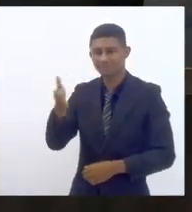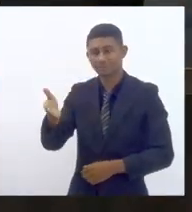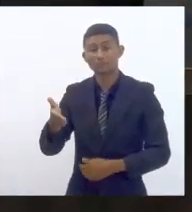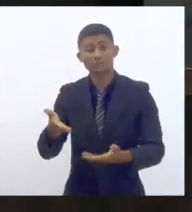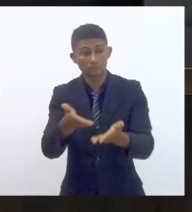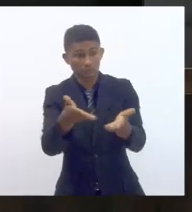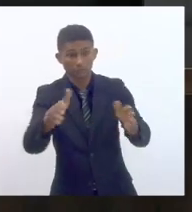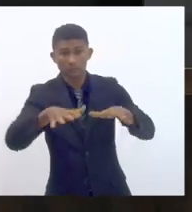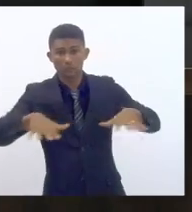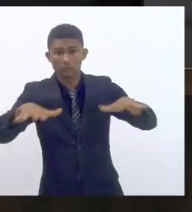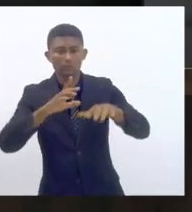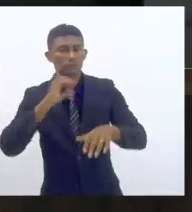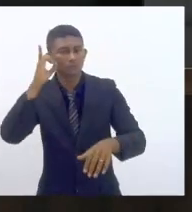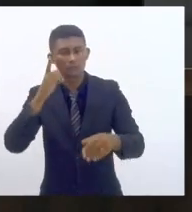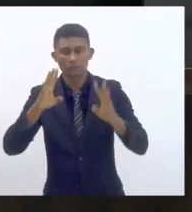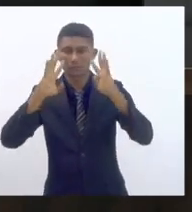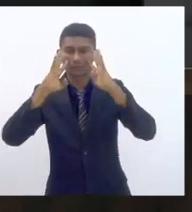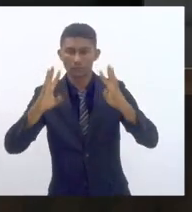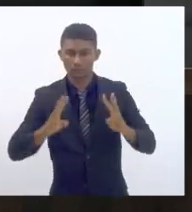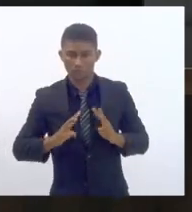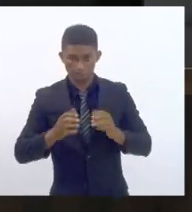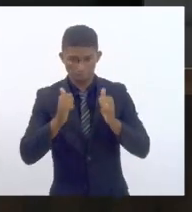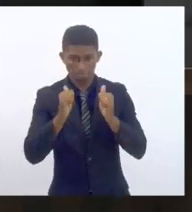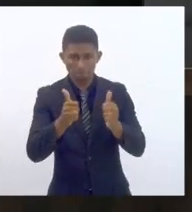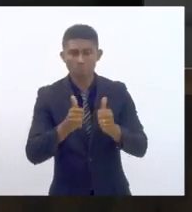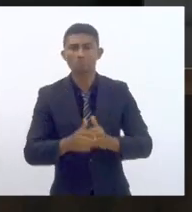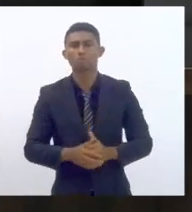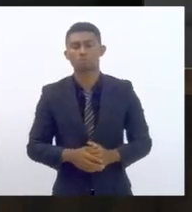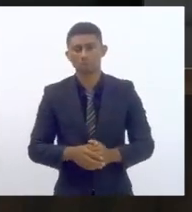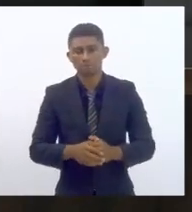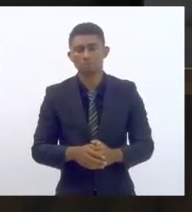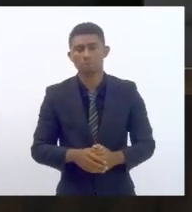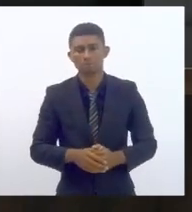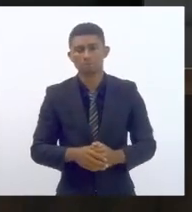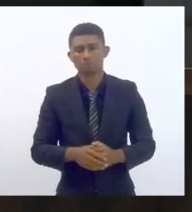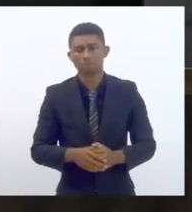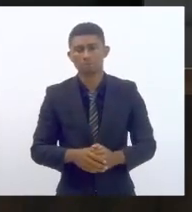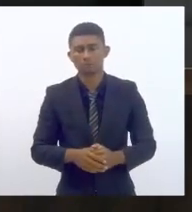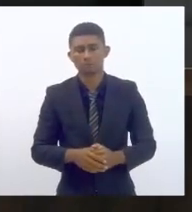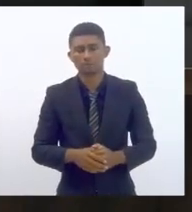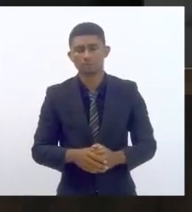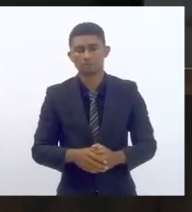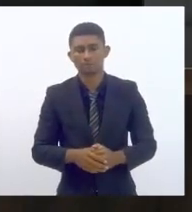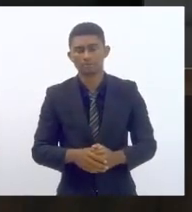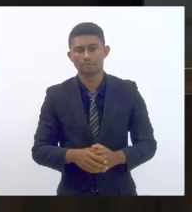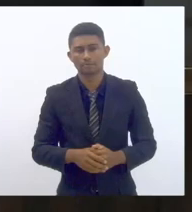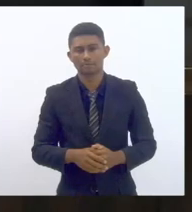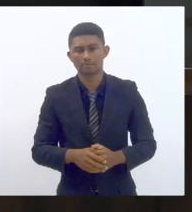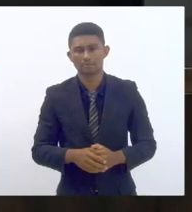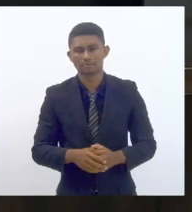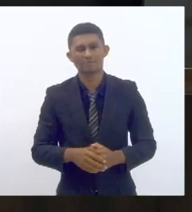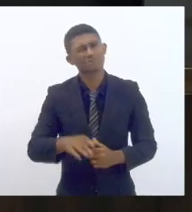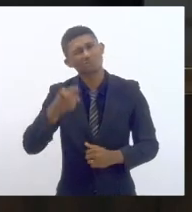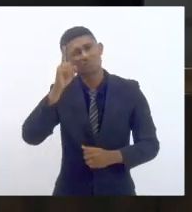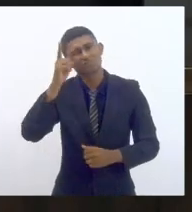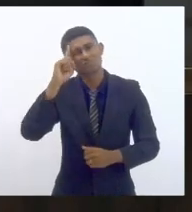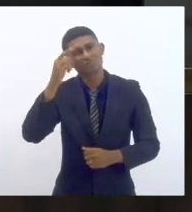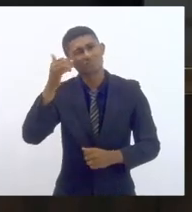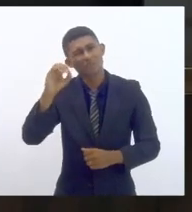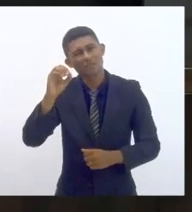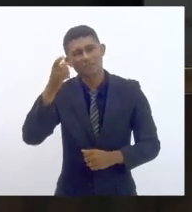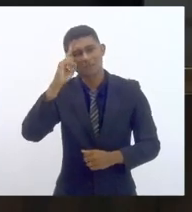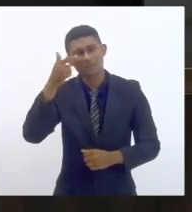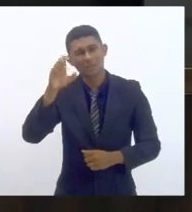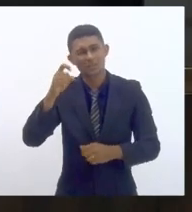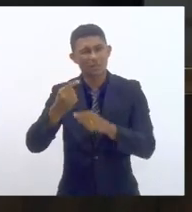senhores parlamentares, deputados e deputadas. Eu tenho uns 10 para 15 dias, eu tenho evitado trazer à